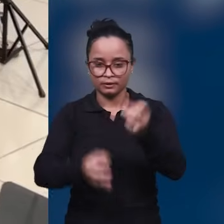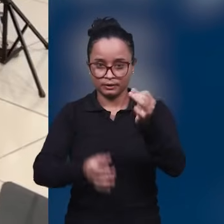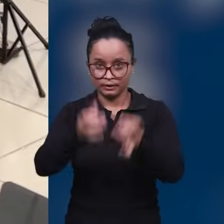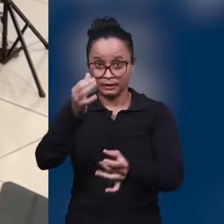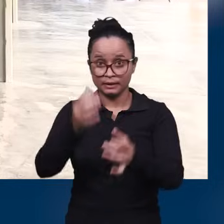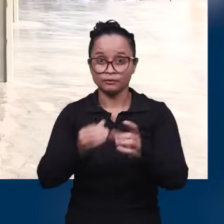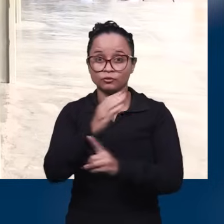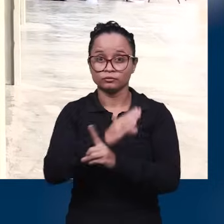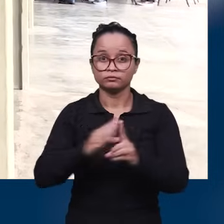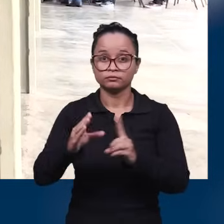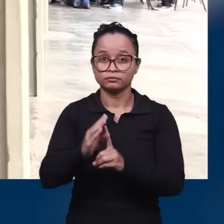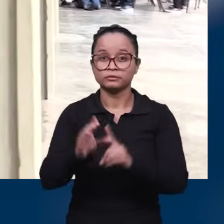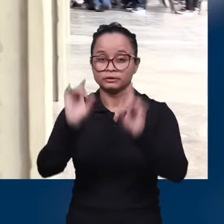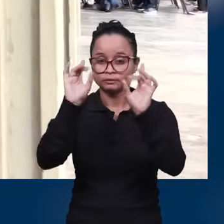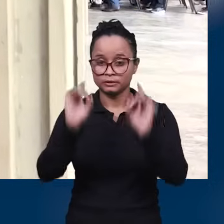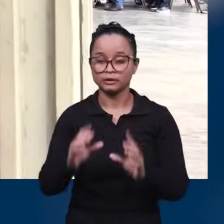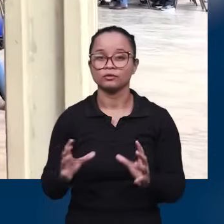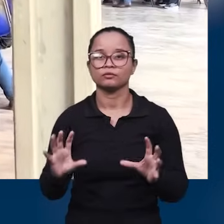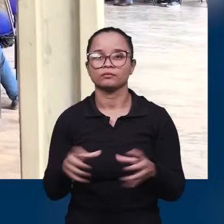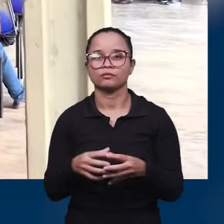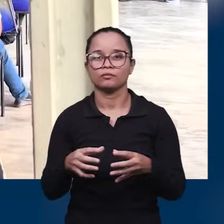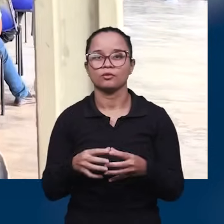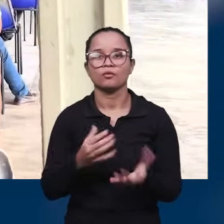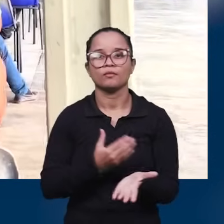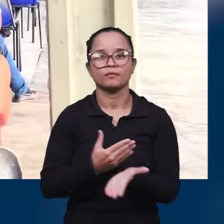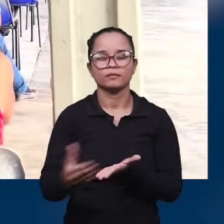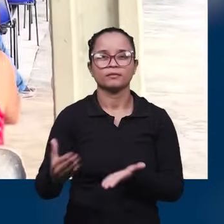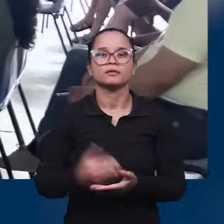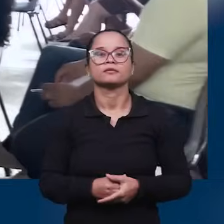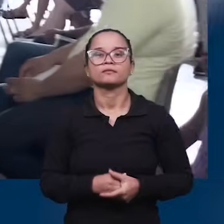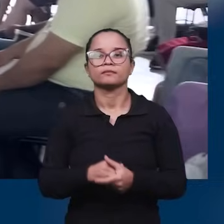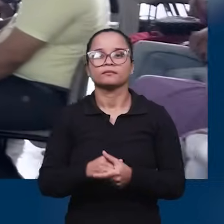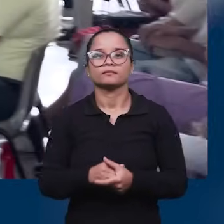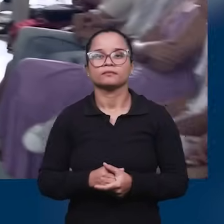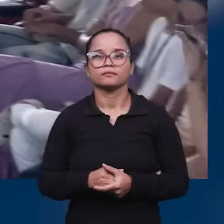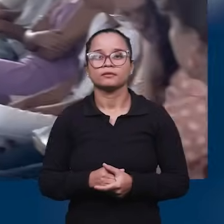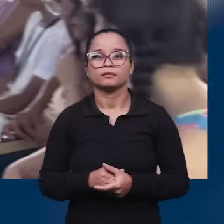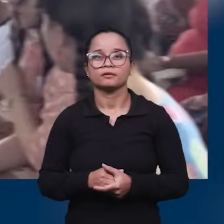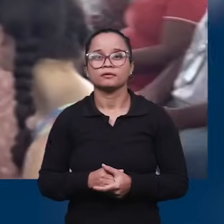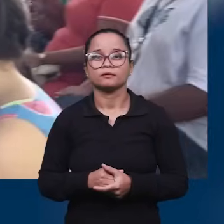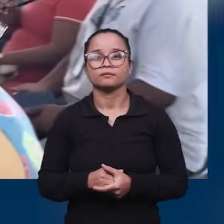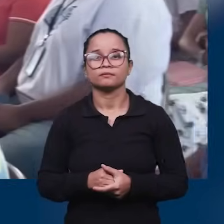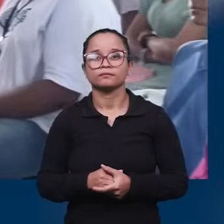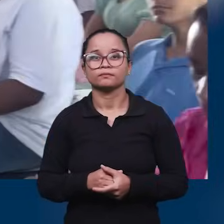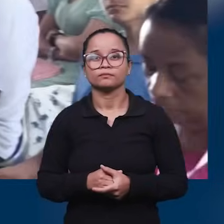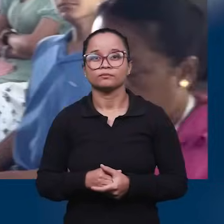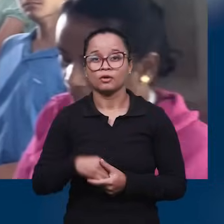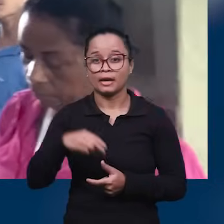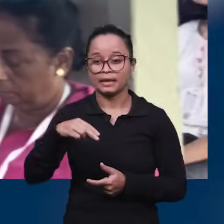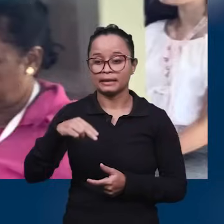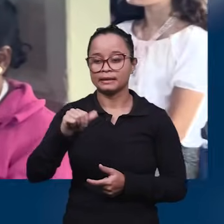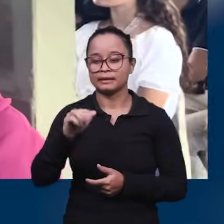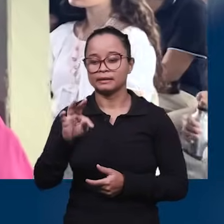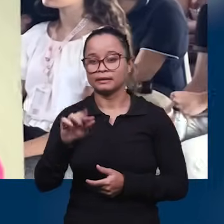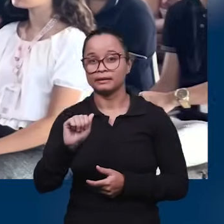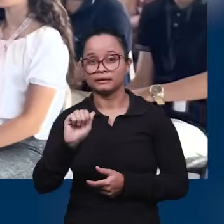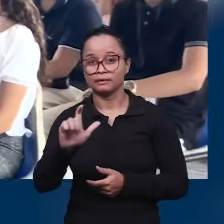Liberdade. Já em Pernambuco, os irmãos acompanharam um seminário para grupos de louvor e instrumentistas no Manaim, que fica em